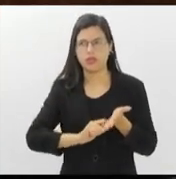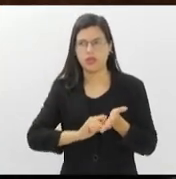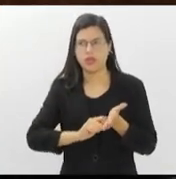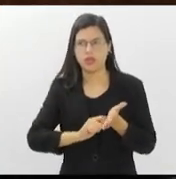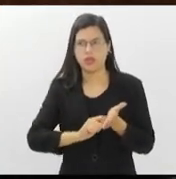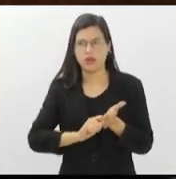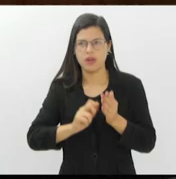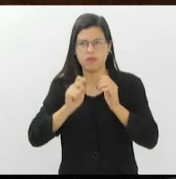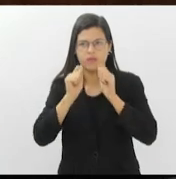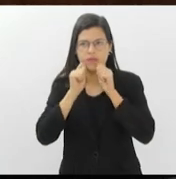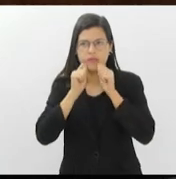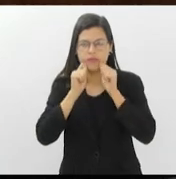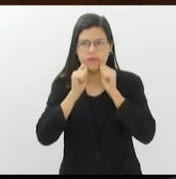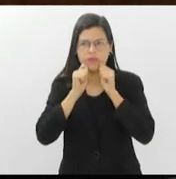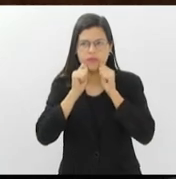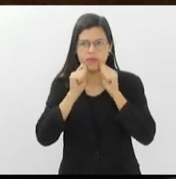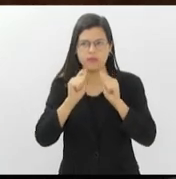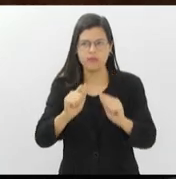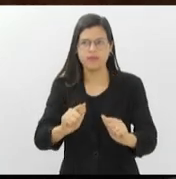seu assessor